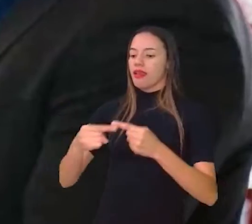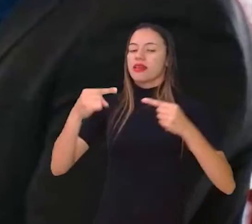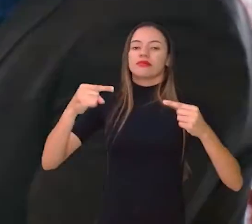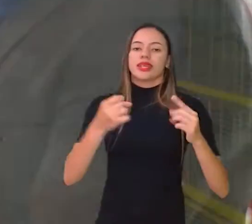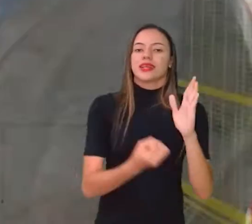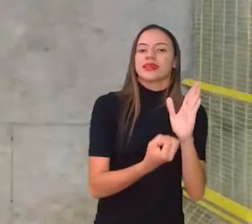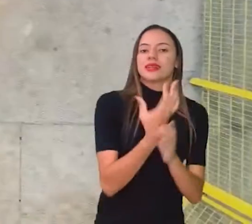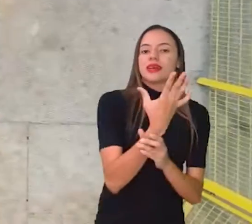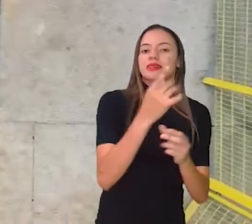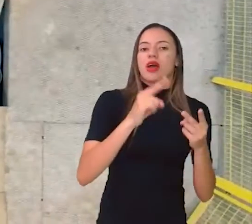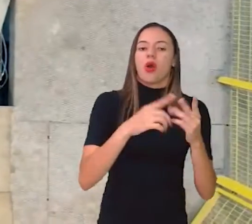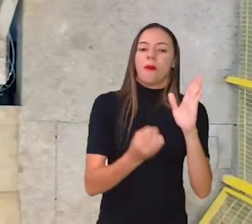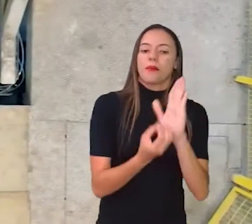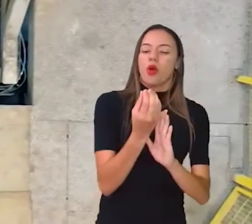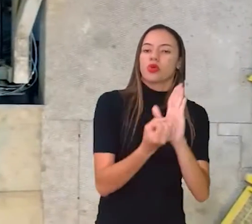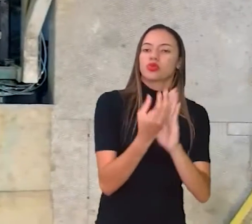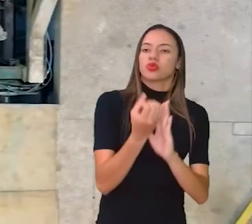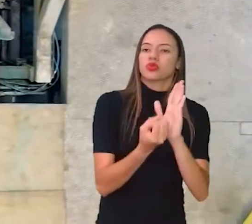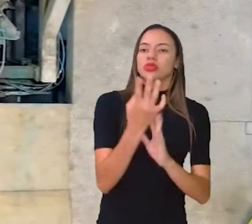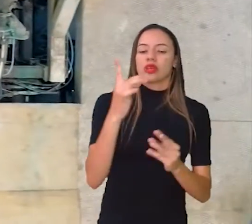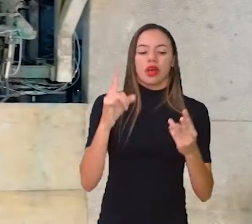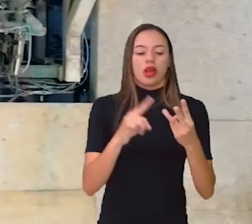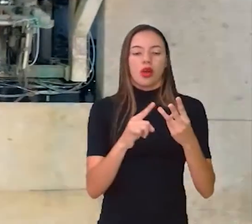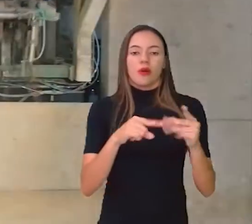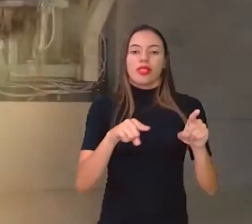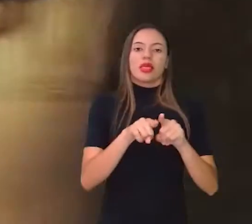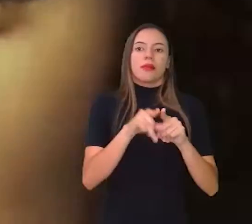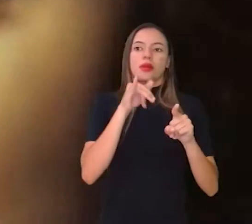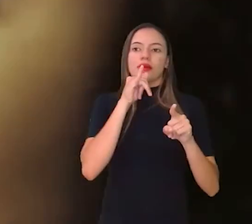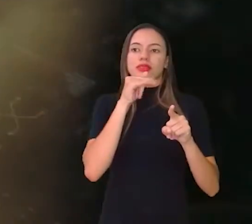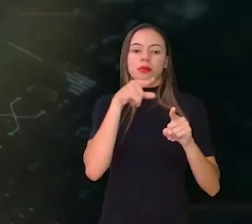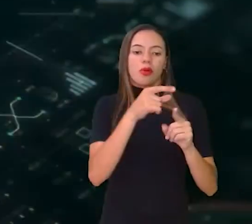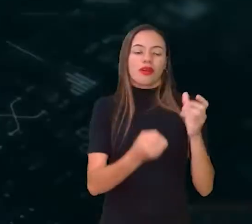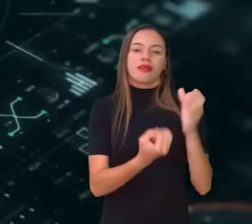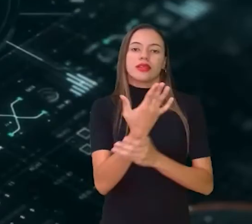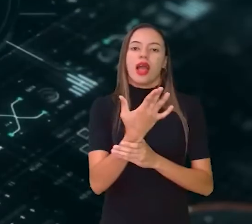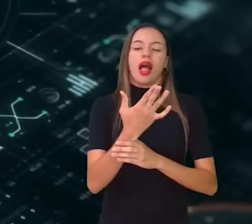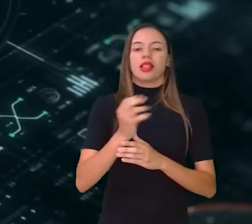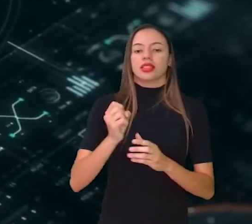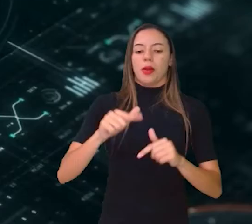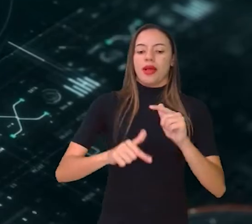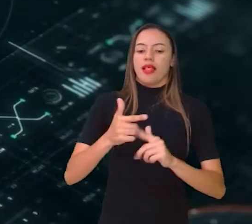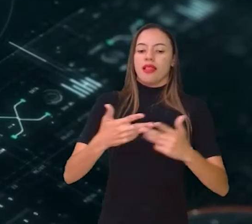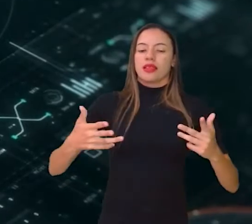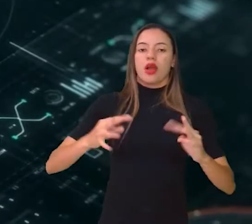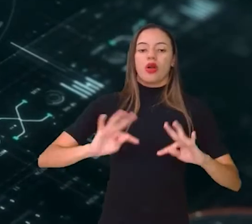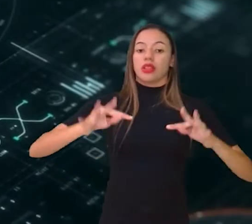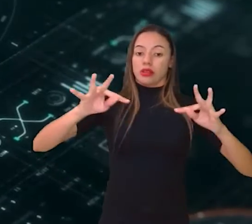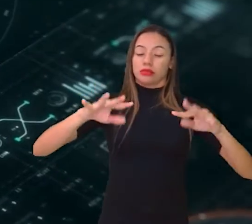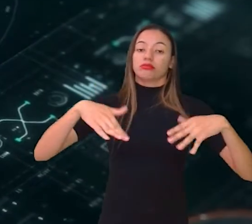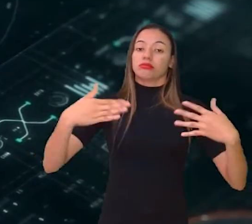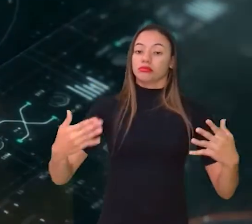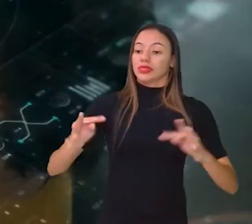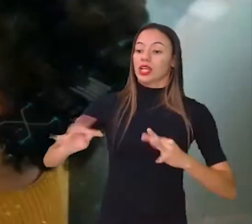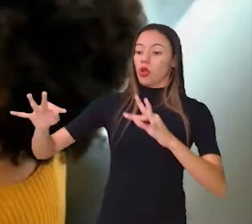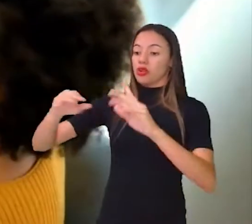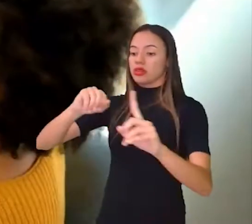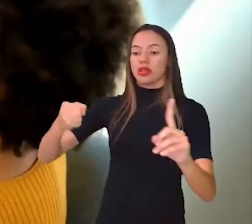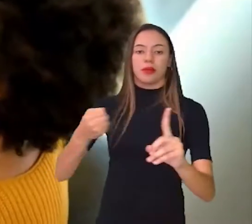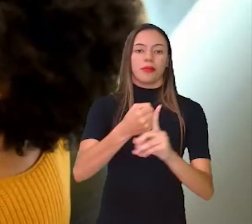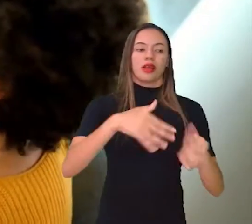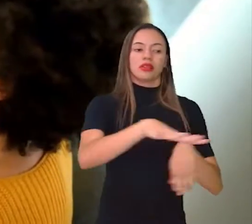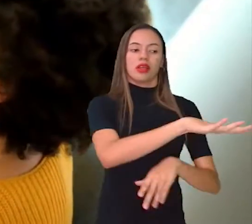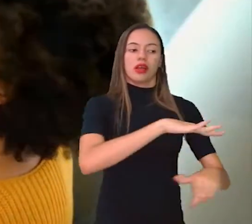produção e manutenção desses novos recursos tecnológicos. Logo, o impacto da tecnologia no mercado de